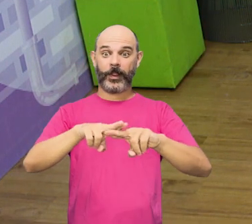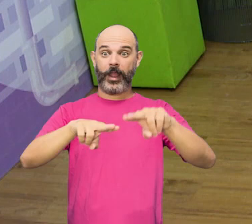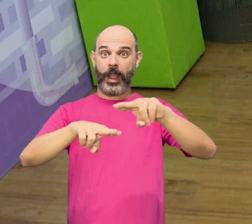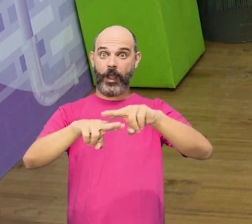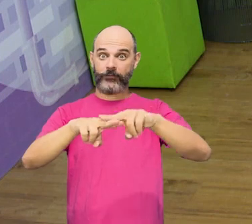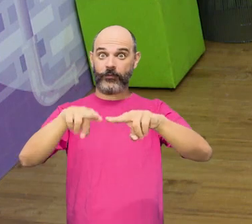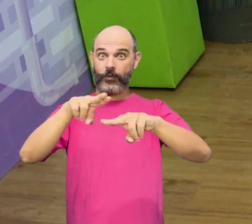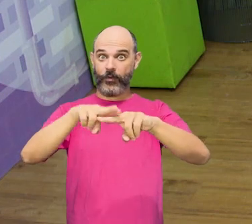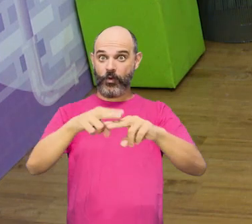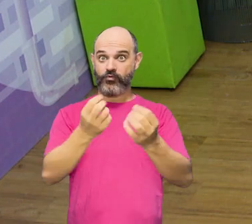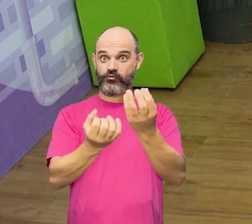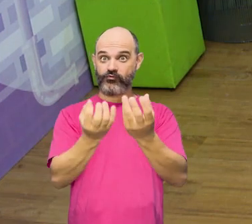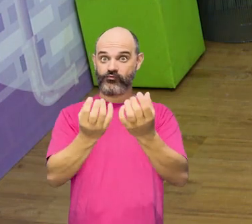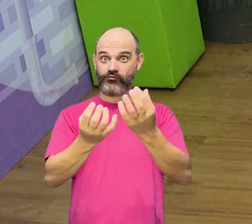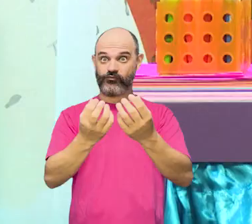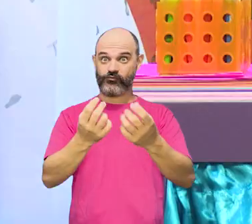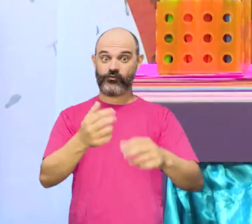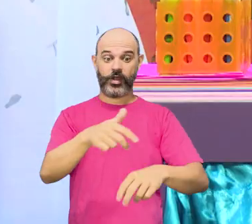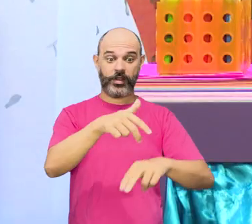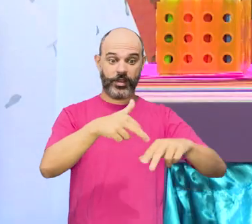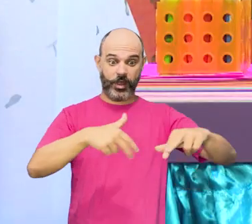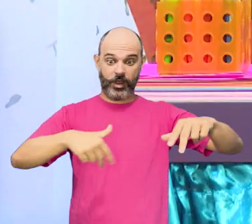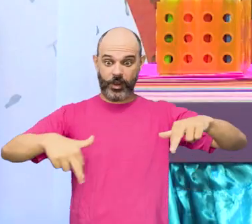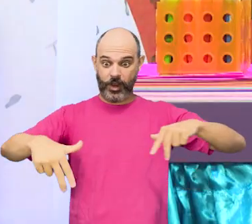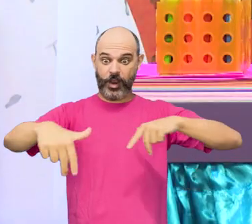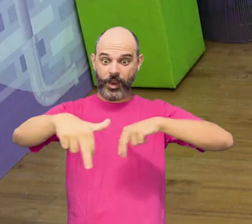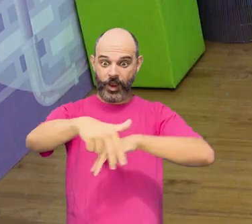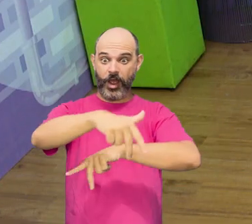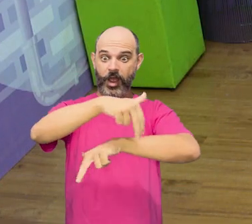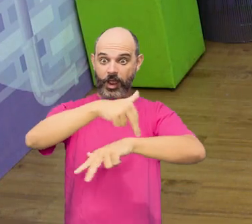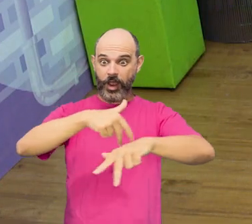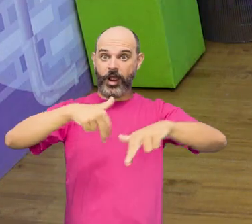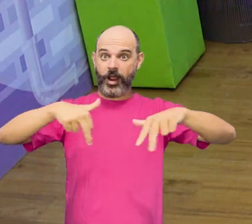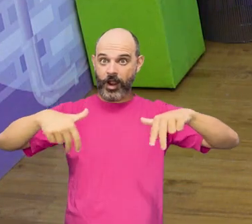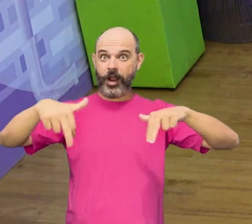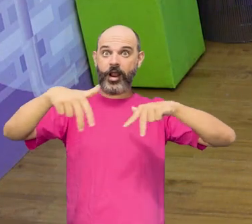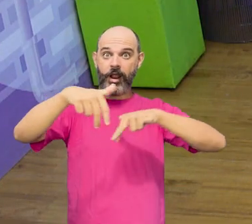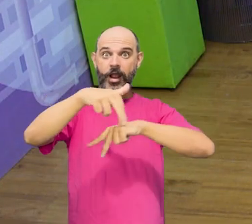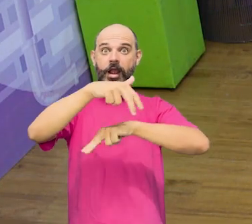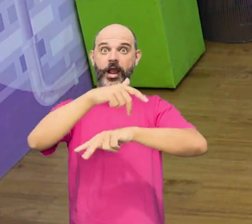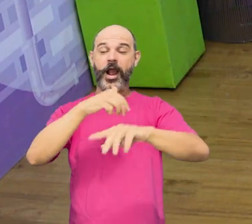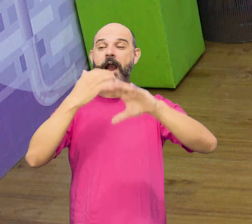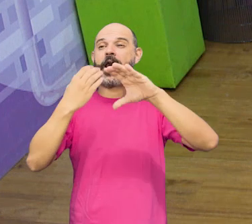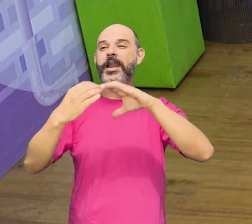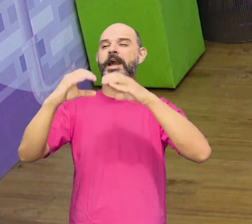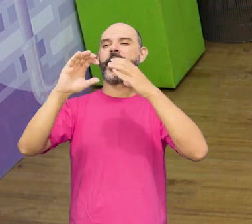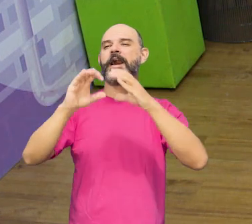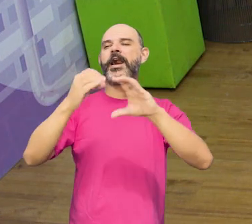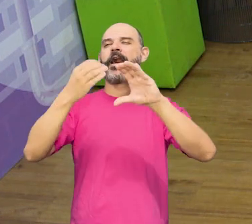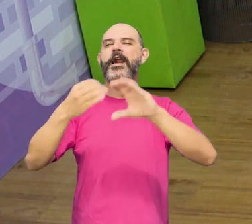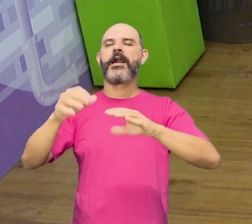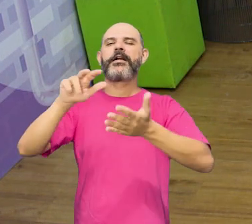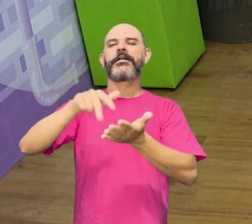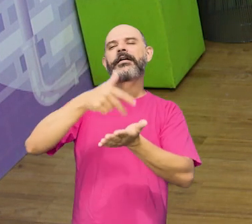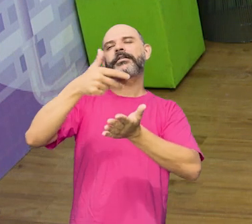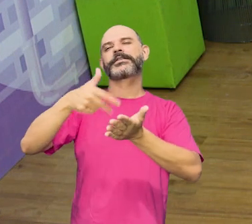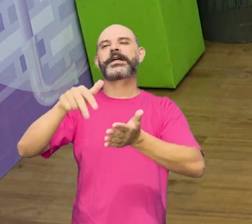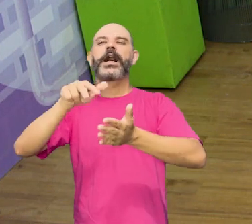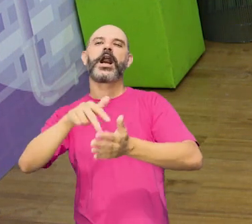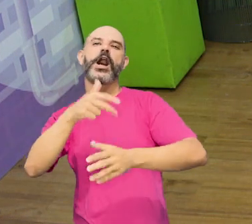Dançando em volta do fogo, Léo. E enquanto cantamos,